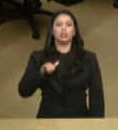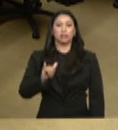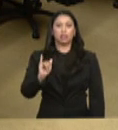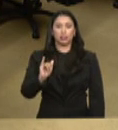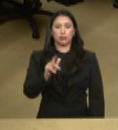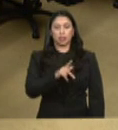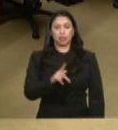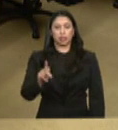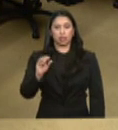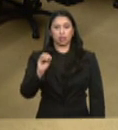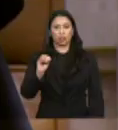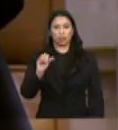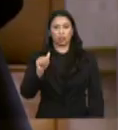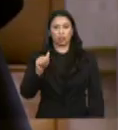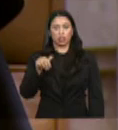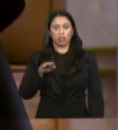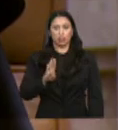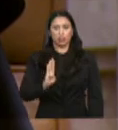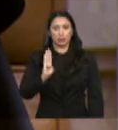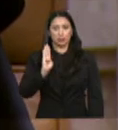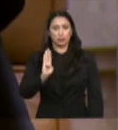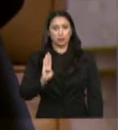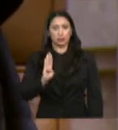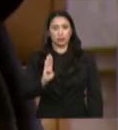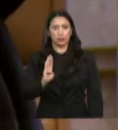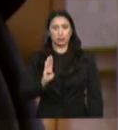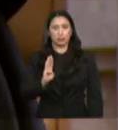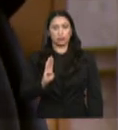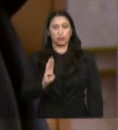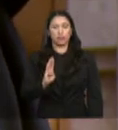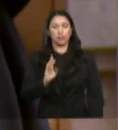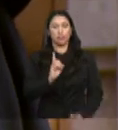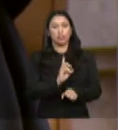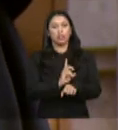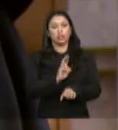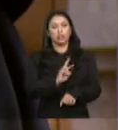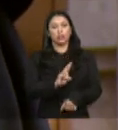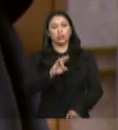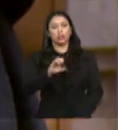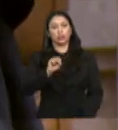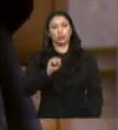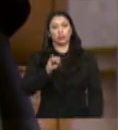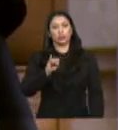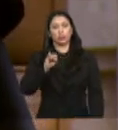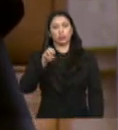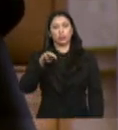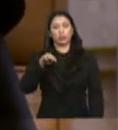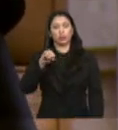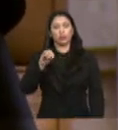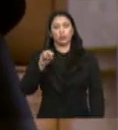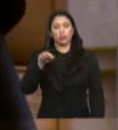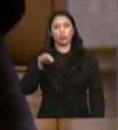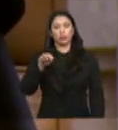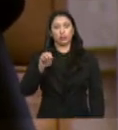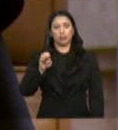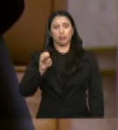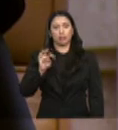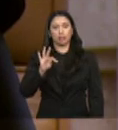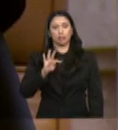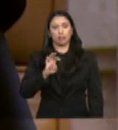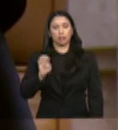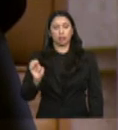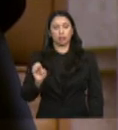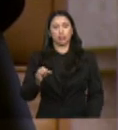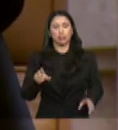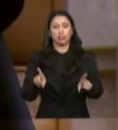Brasil Doutor Simonetti queria cumprimentar especialmente o ministro